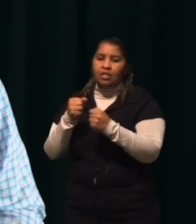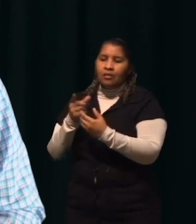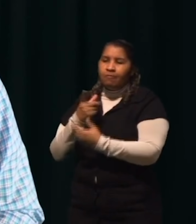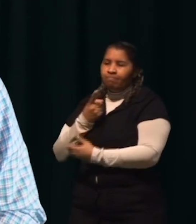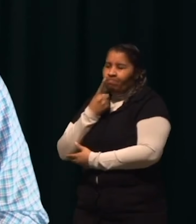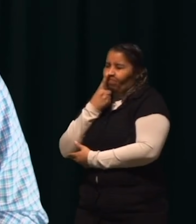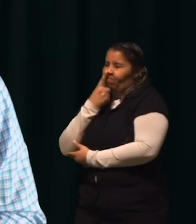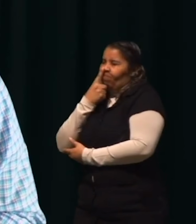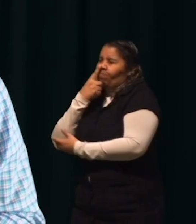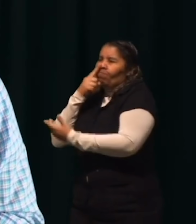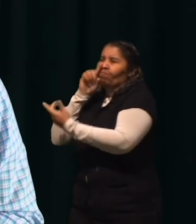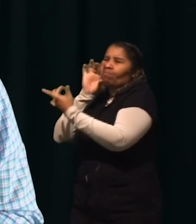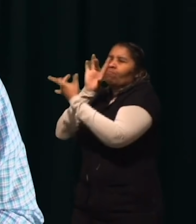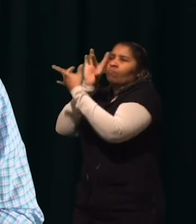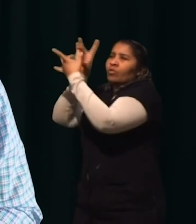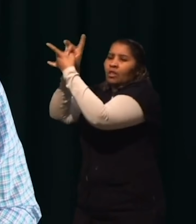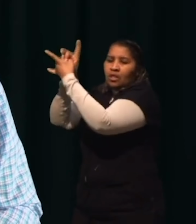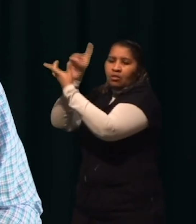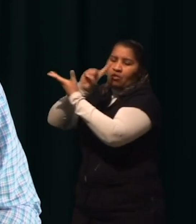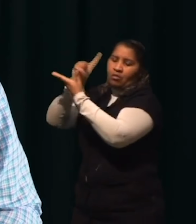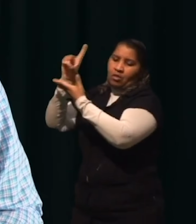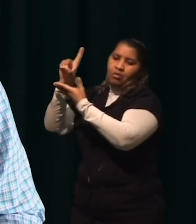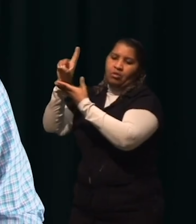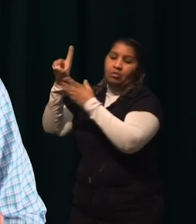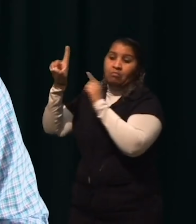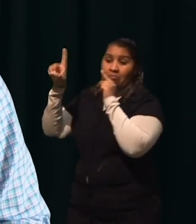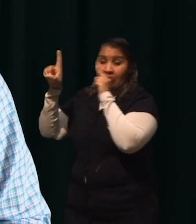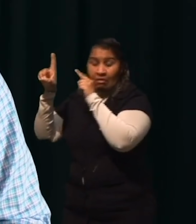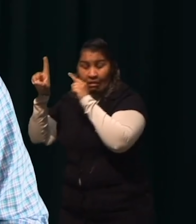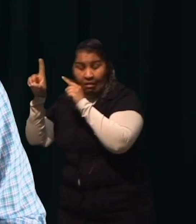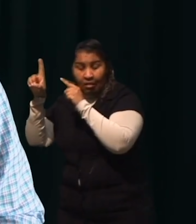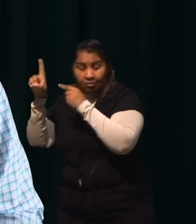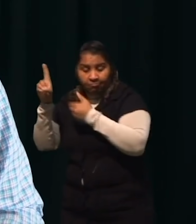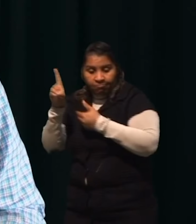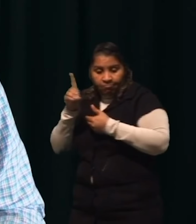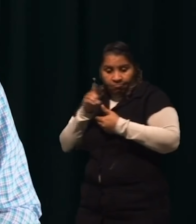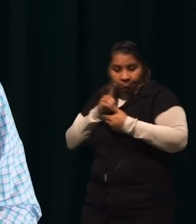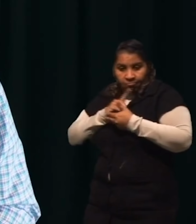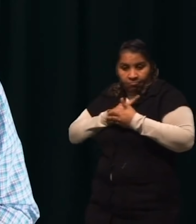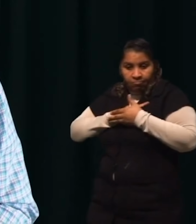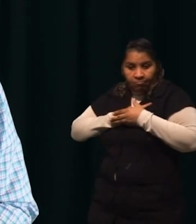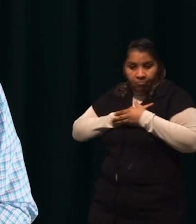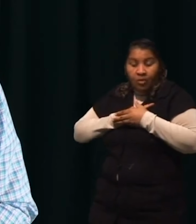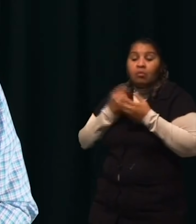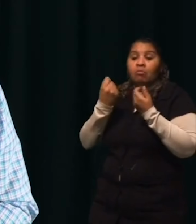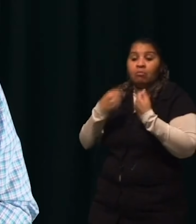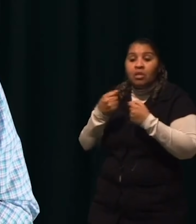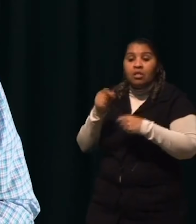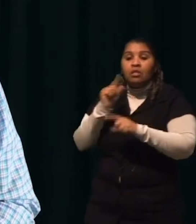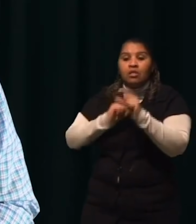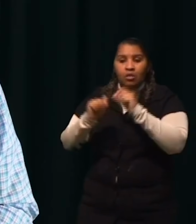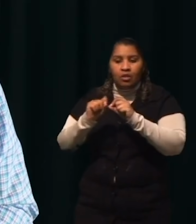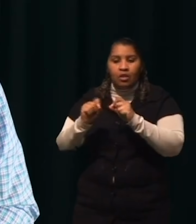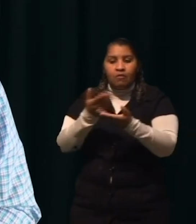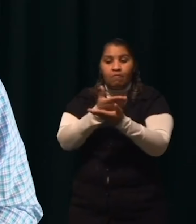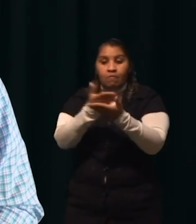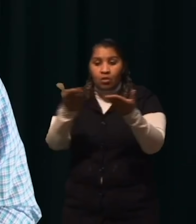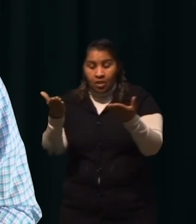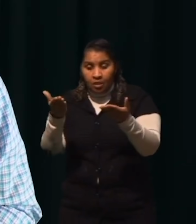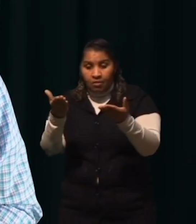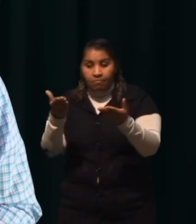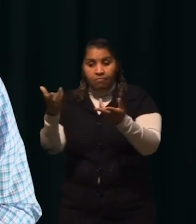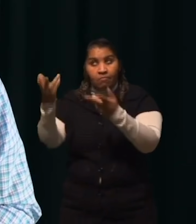de intimidade com o Pai. E para que o Espírito de Deus possa habitar na sua vida, é